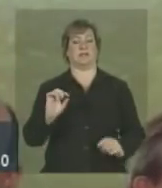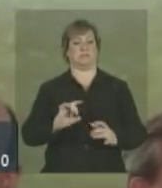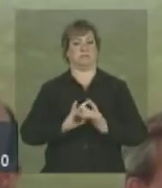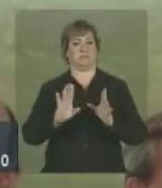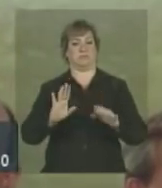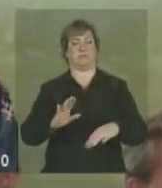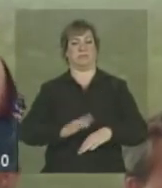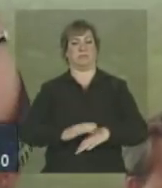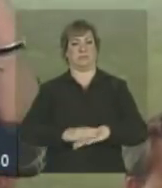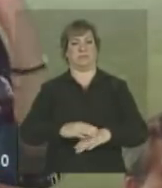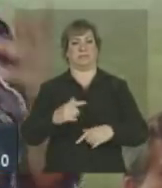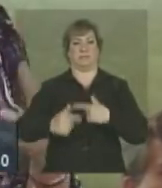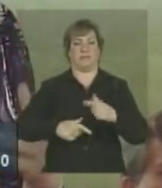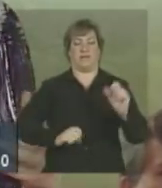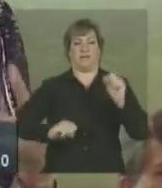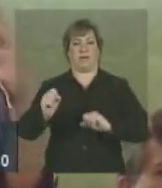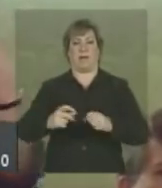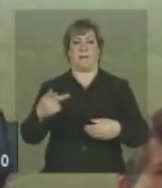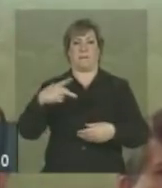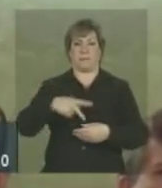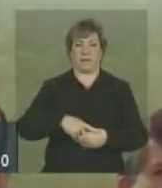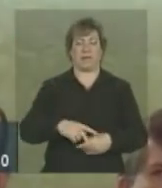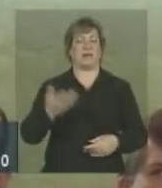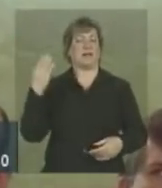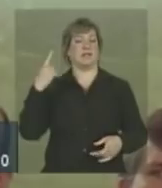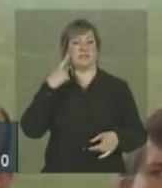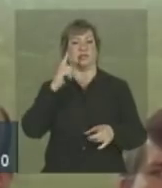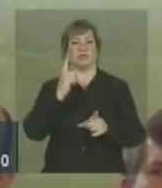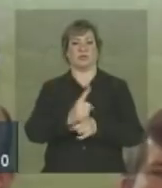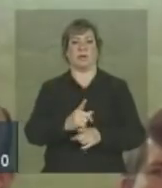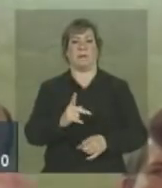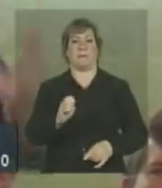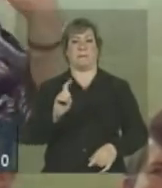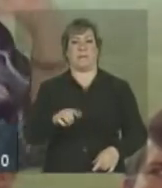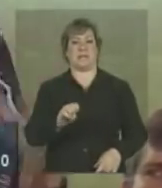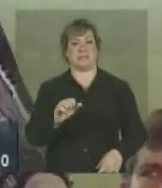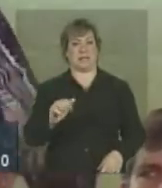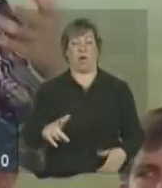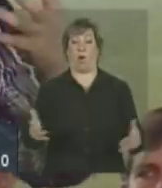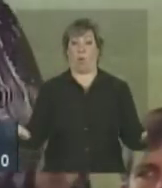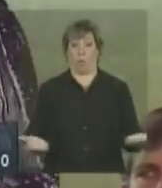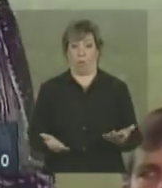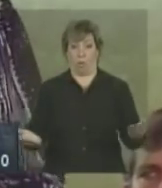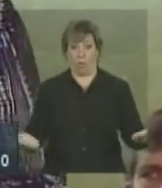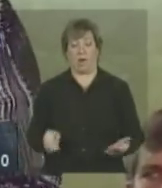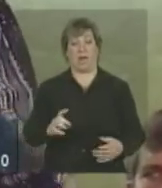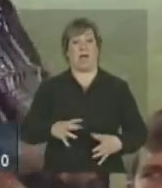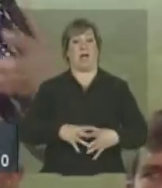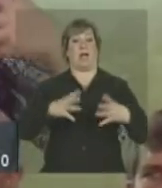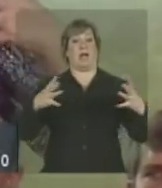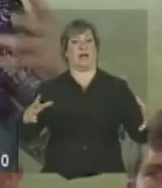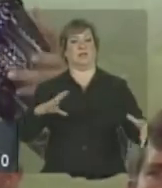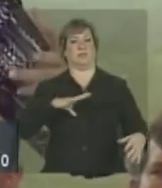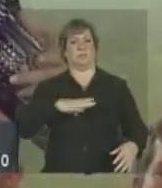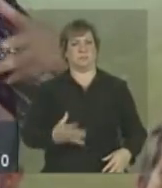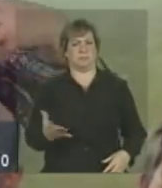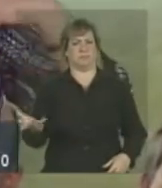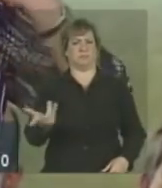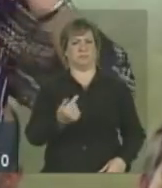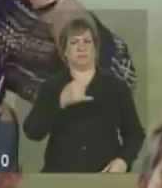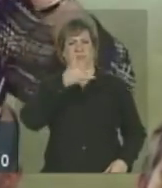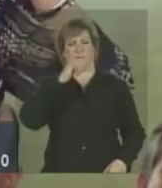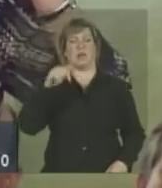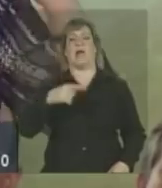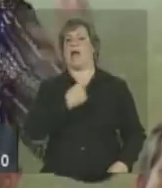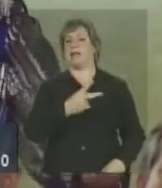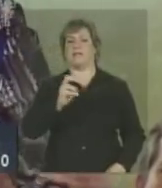que descobriu o pré-sal, e nós hoje somos uma grande potência energética que cada vez vai